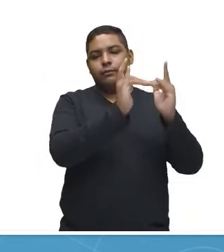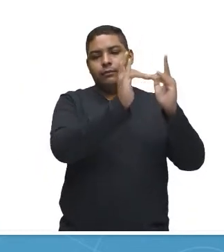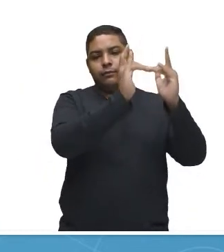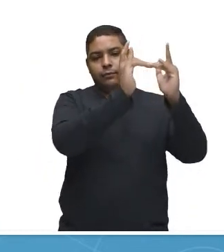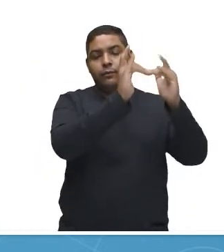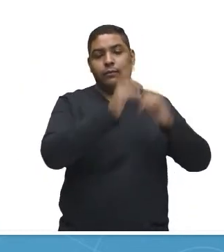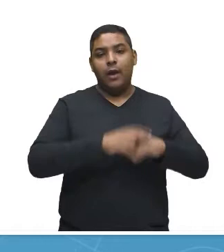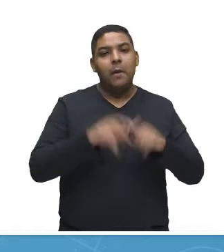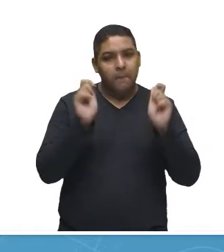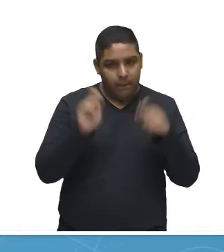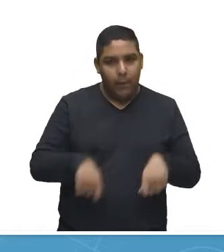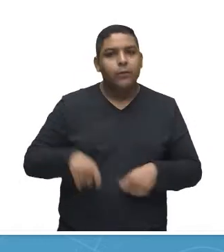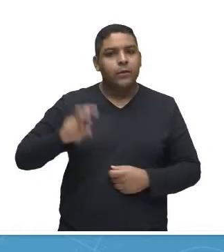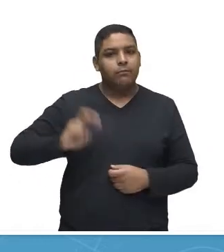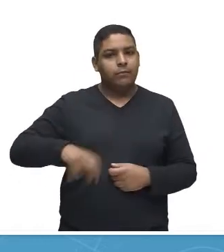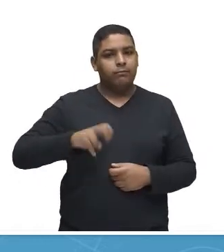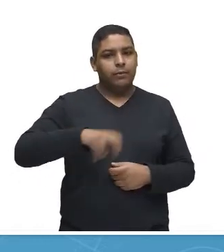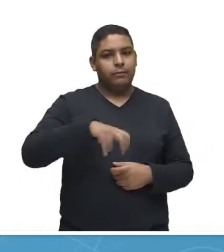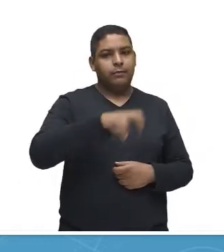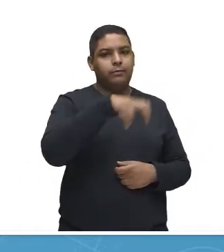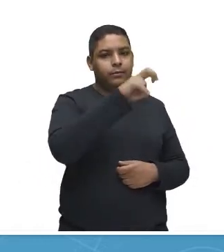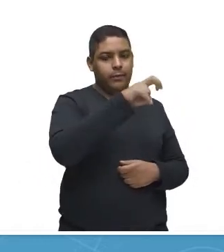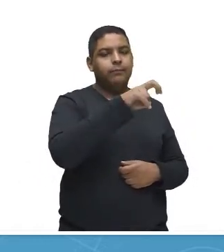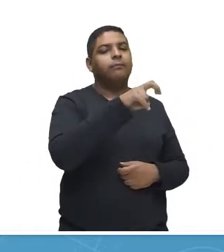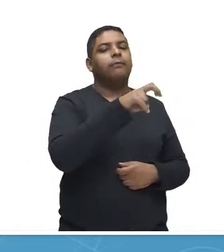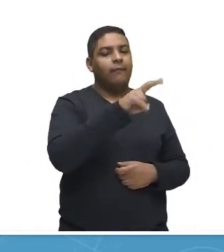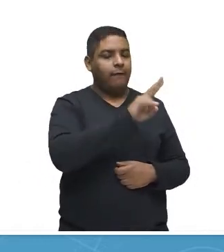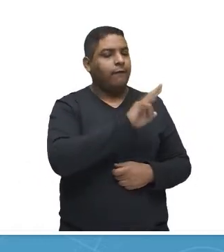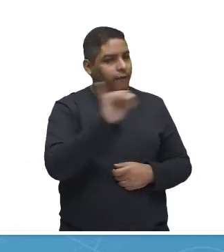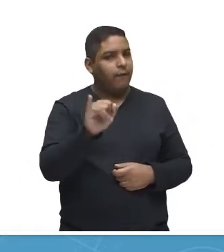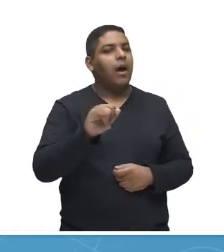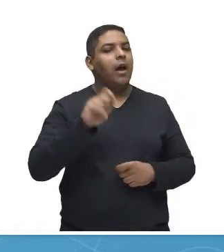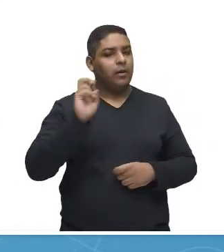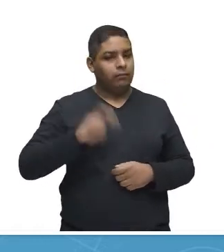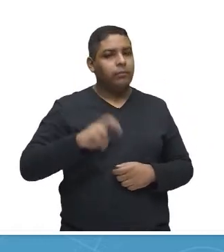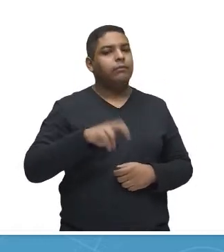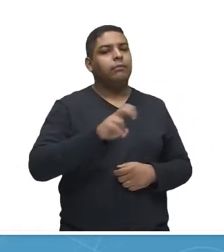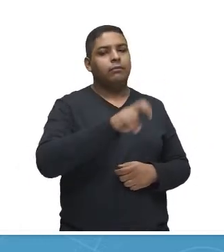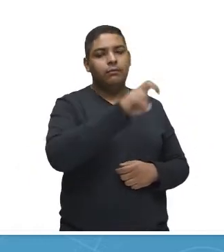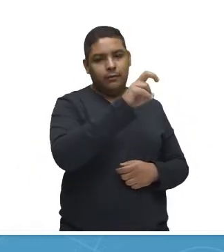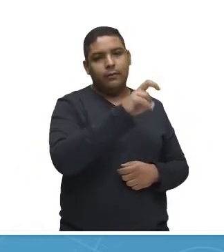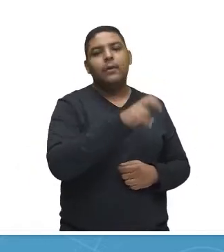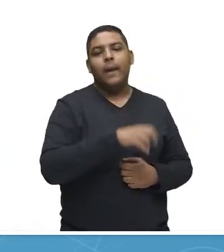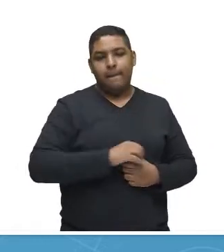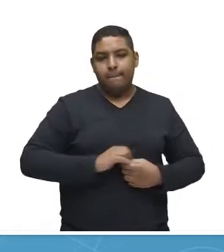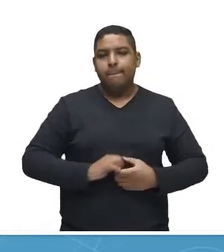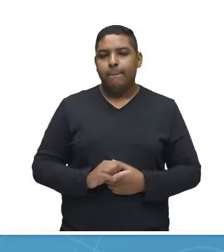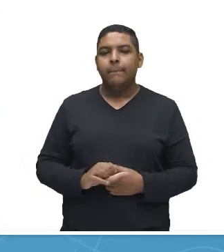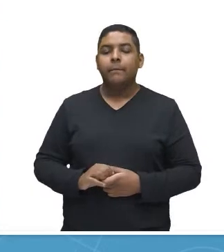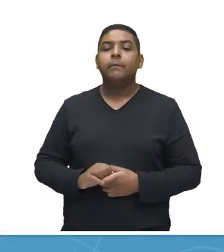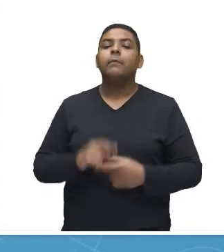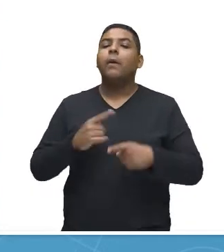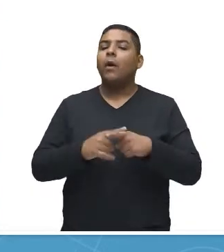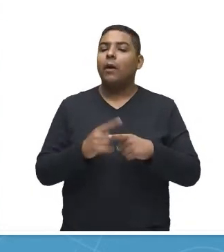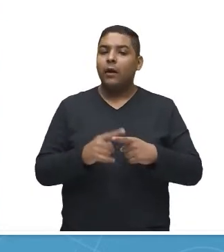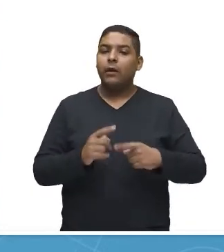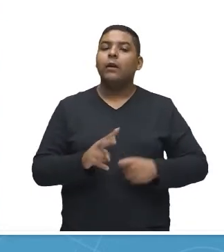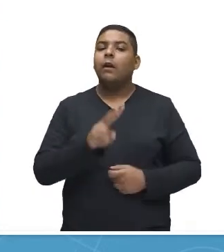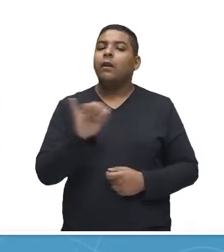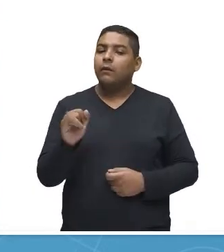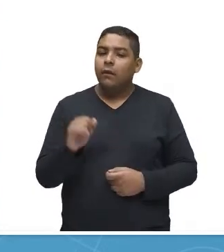a possibilidade de subir escadas, vá pelas escadas, porque aí você vai